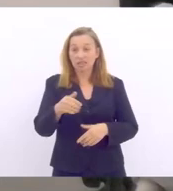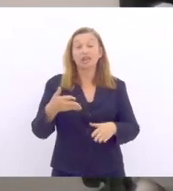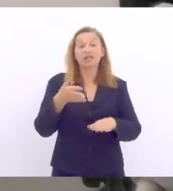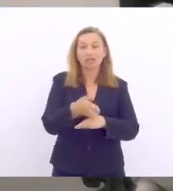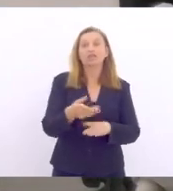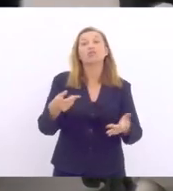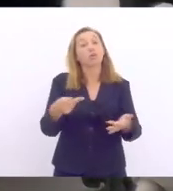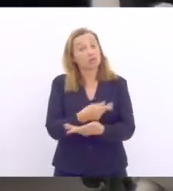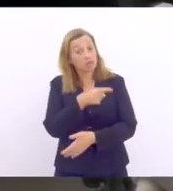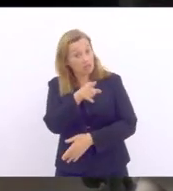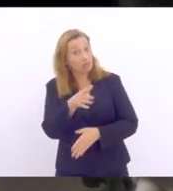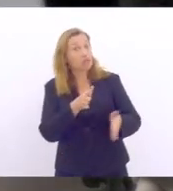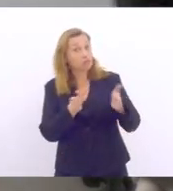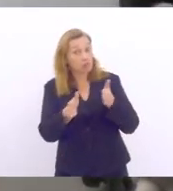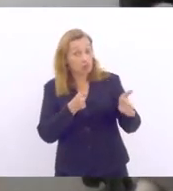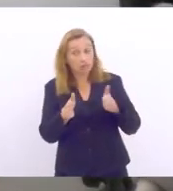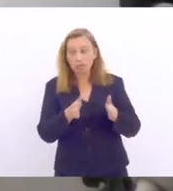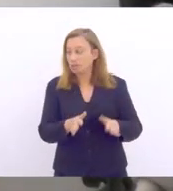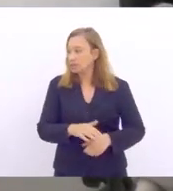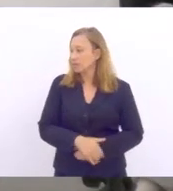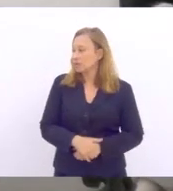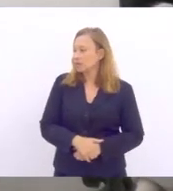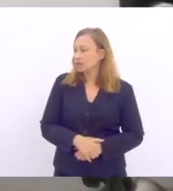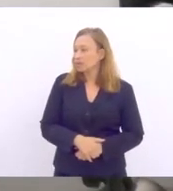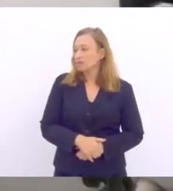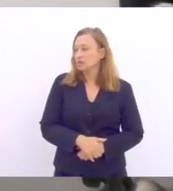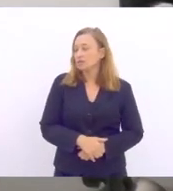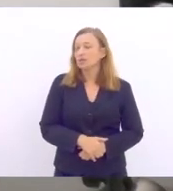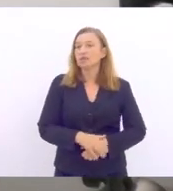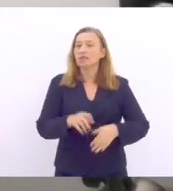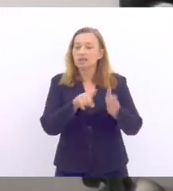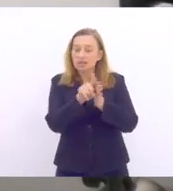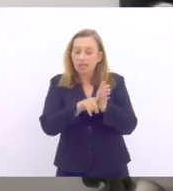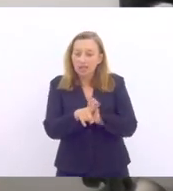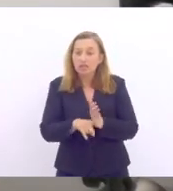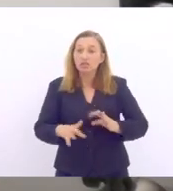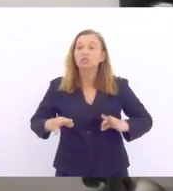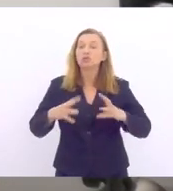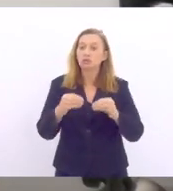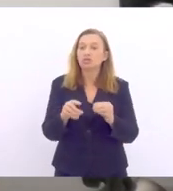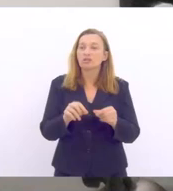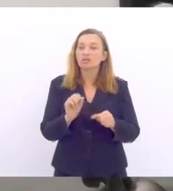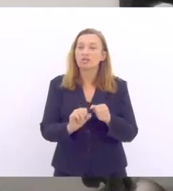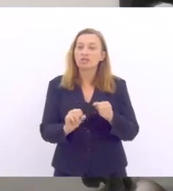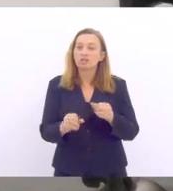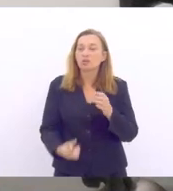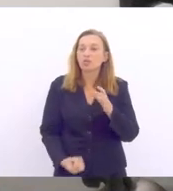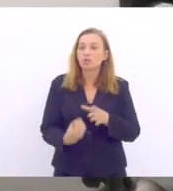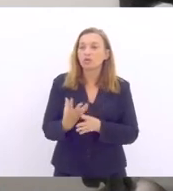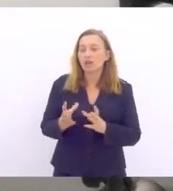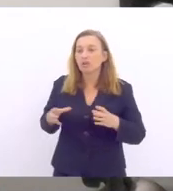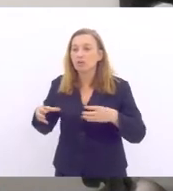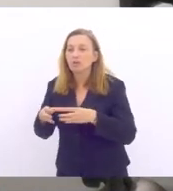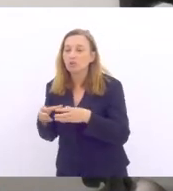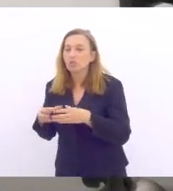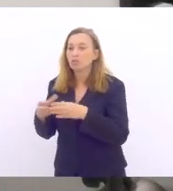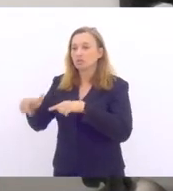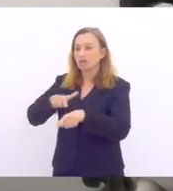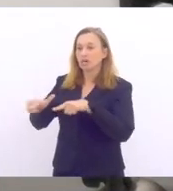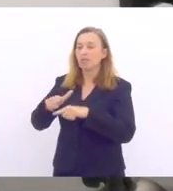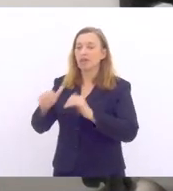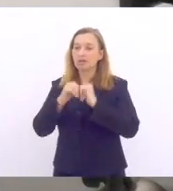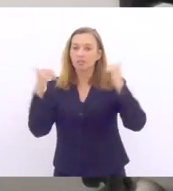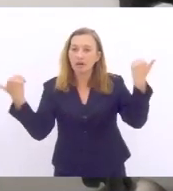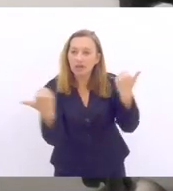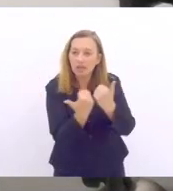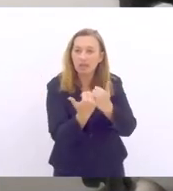o que aconteceu naquele período. E aí, devido a essa análise toda que nós fizemos, foi criado um grupo de trabalho Maracanã. Não é uma